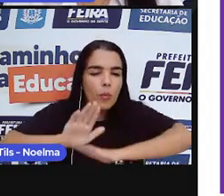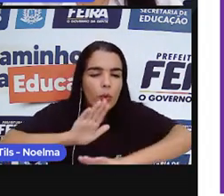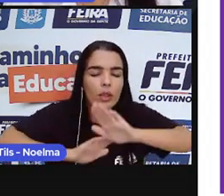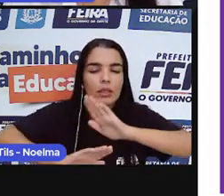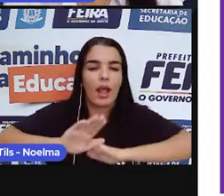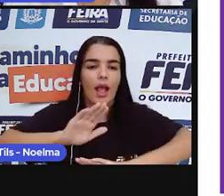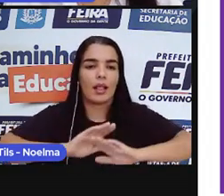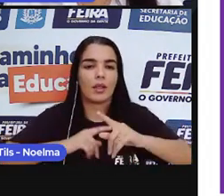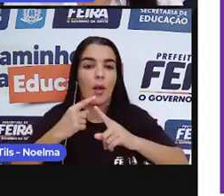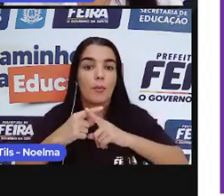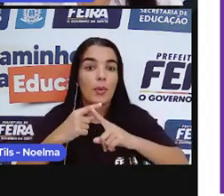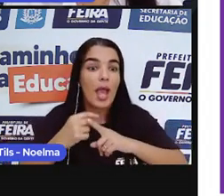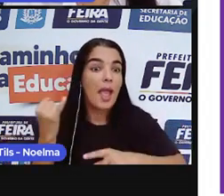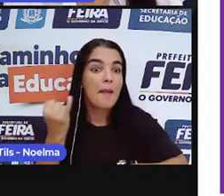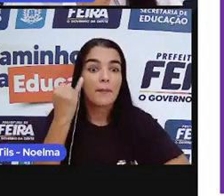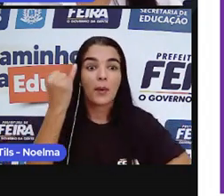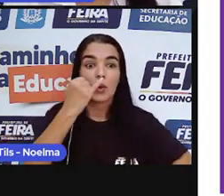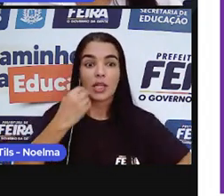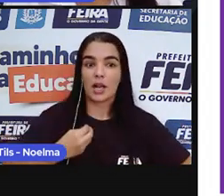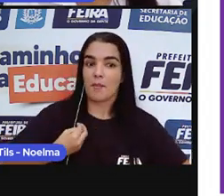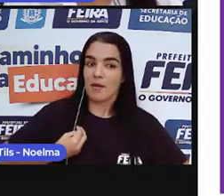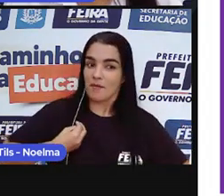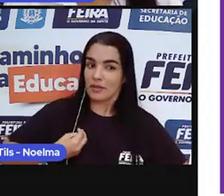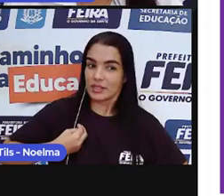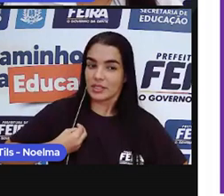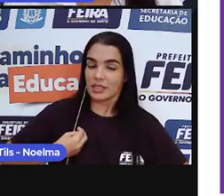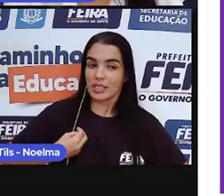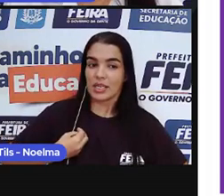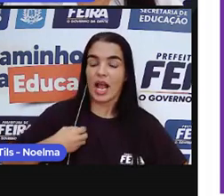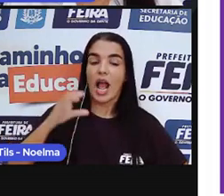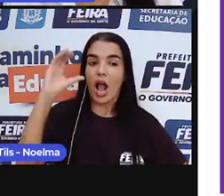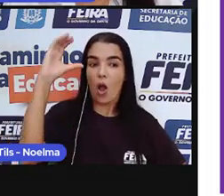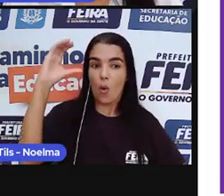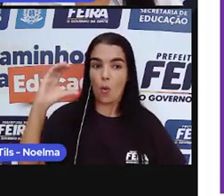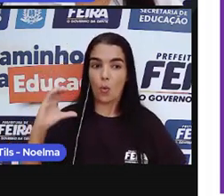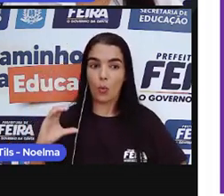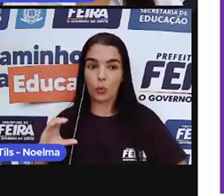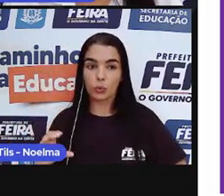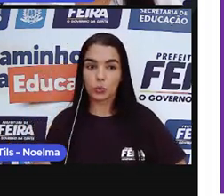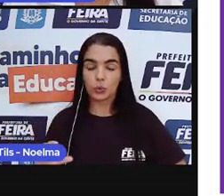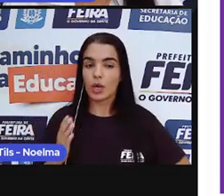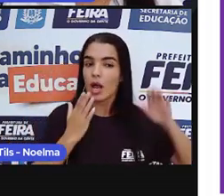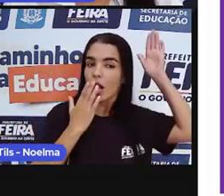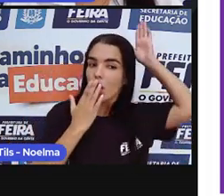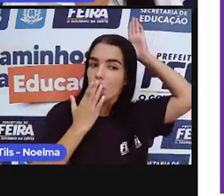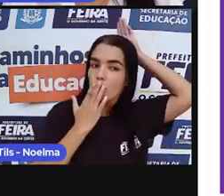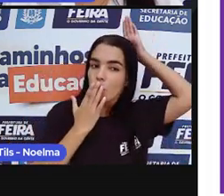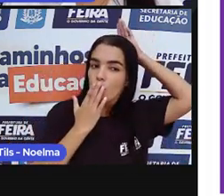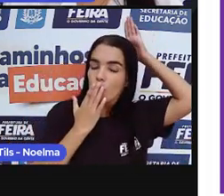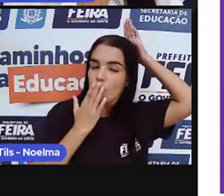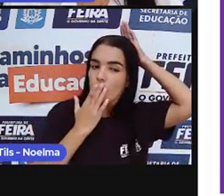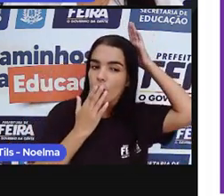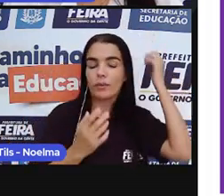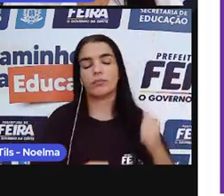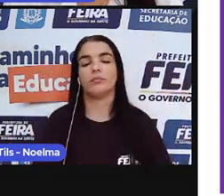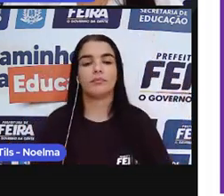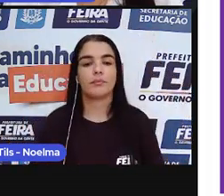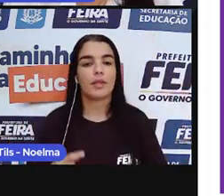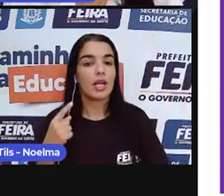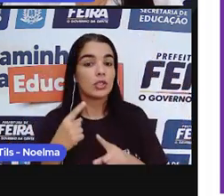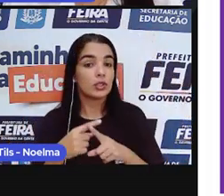crucial para a sobrevivência da cultura indígena. Não se trata somente de